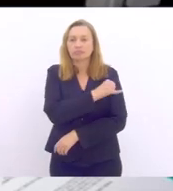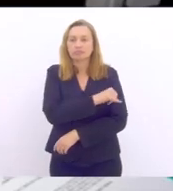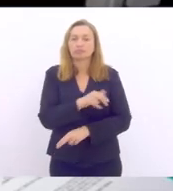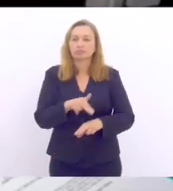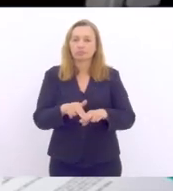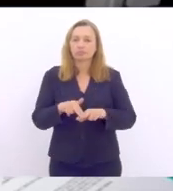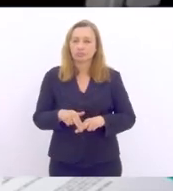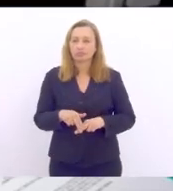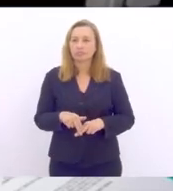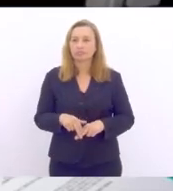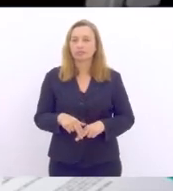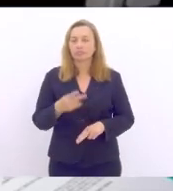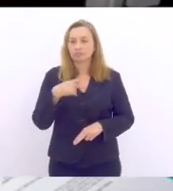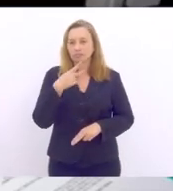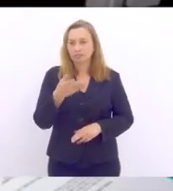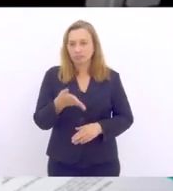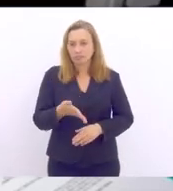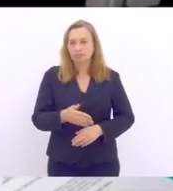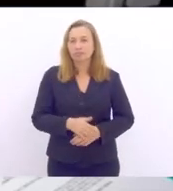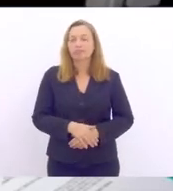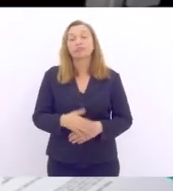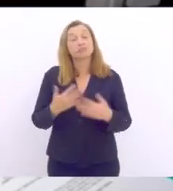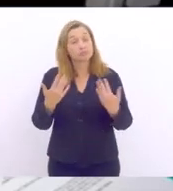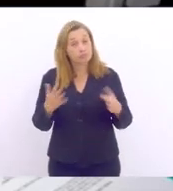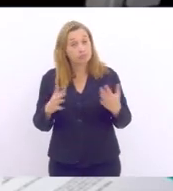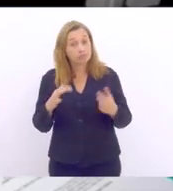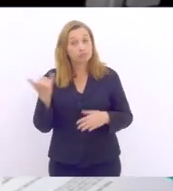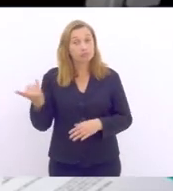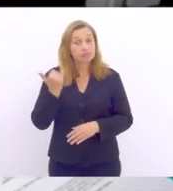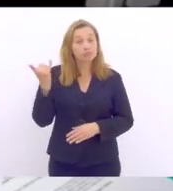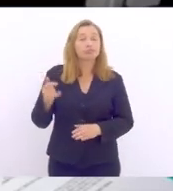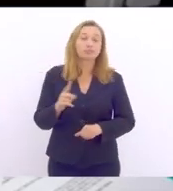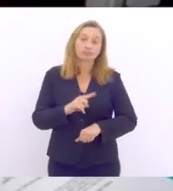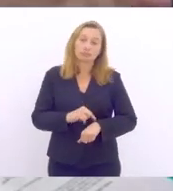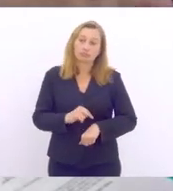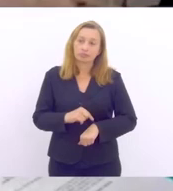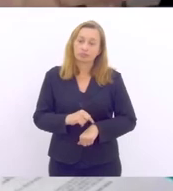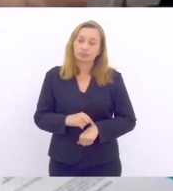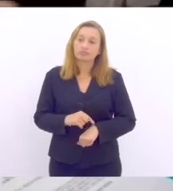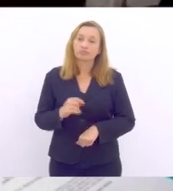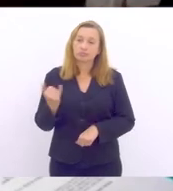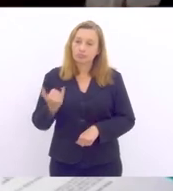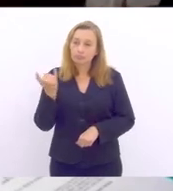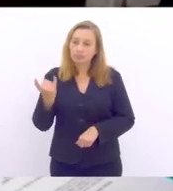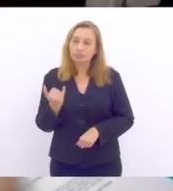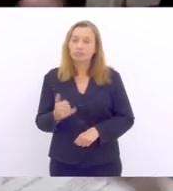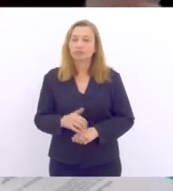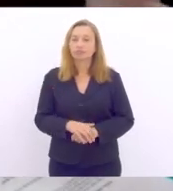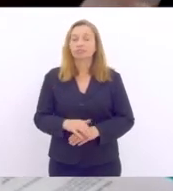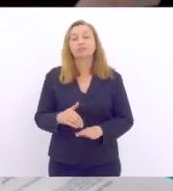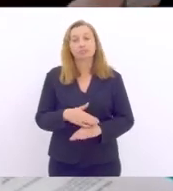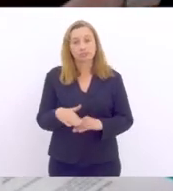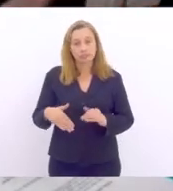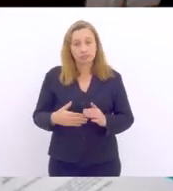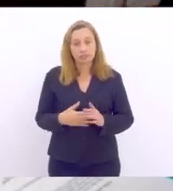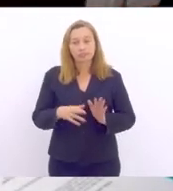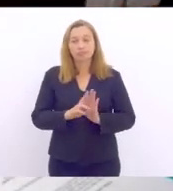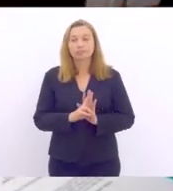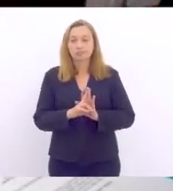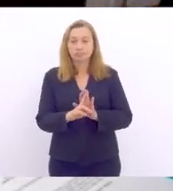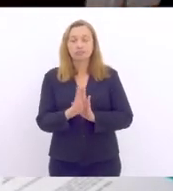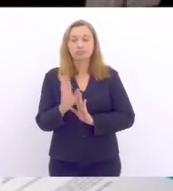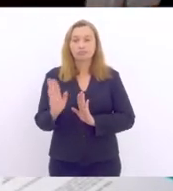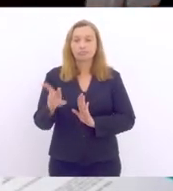isso, faço aqui essa manifestação, saudando a importância desse momento, claro, a importância da colaboração de todas as representações que já